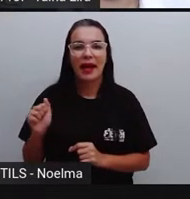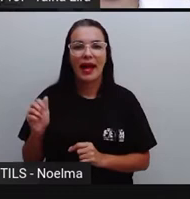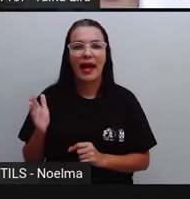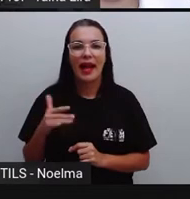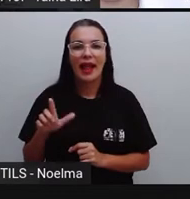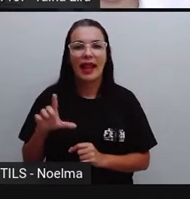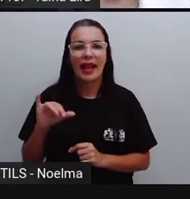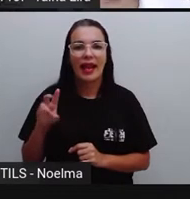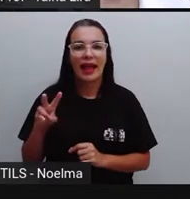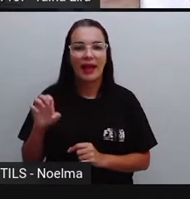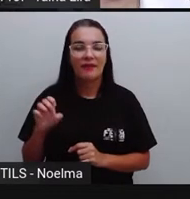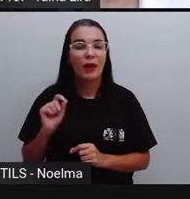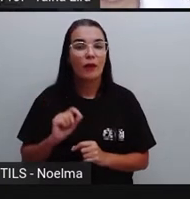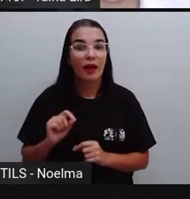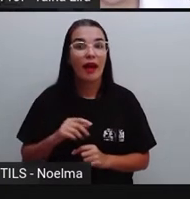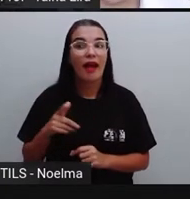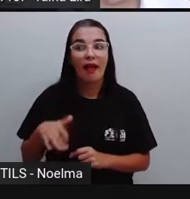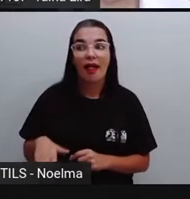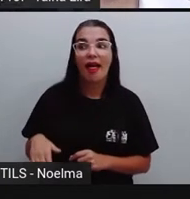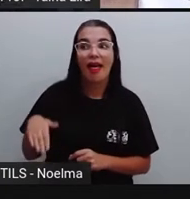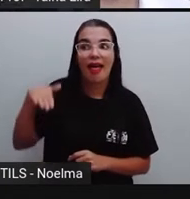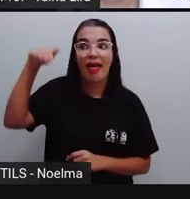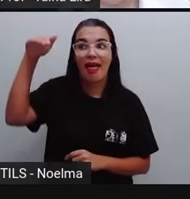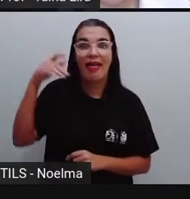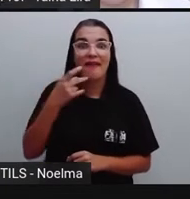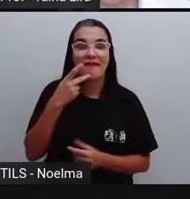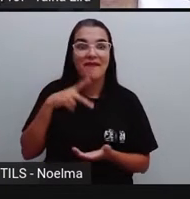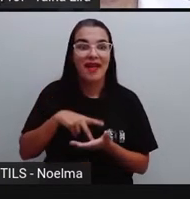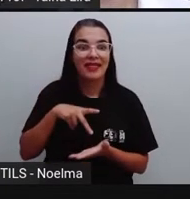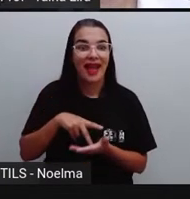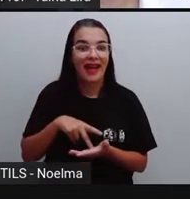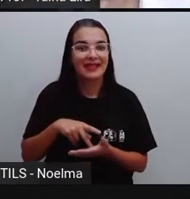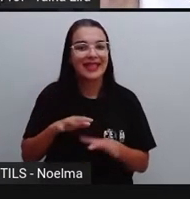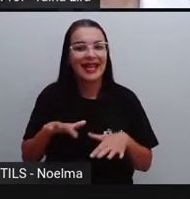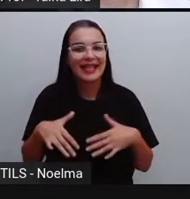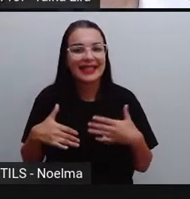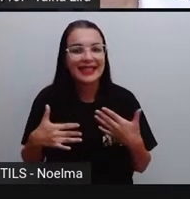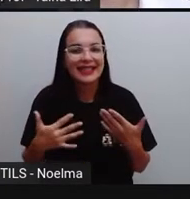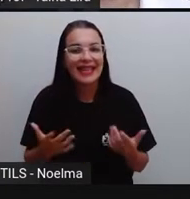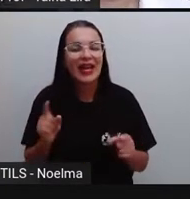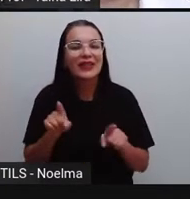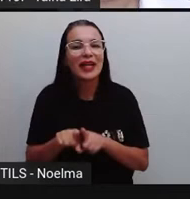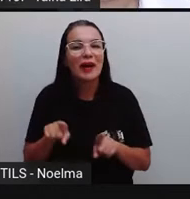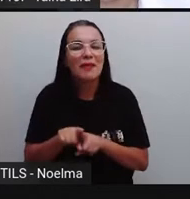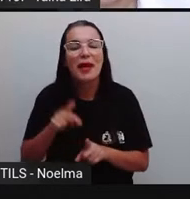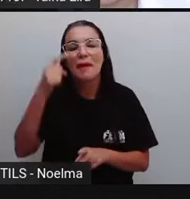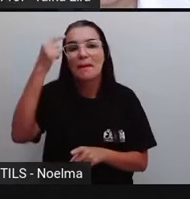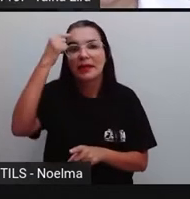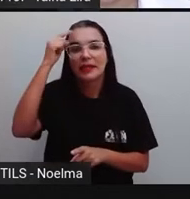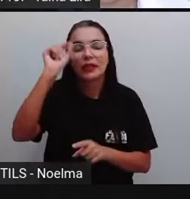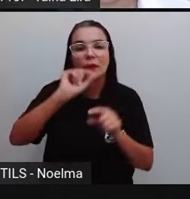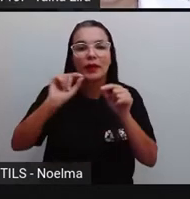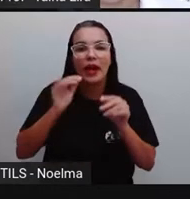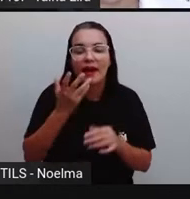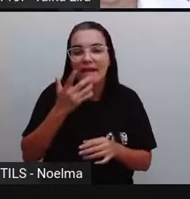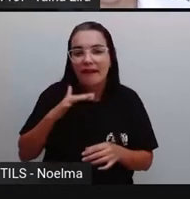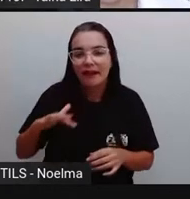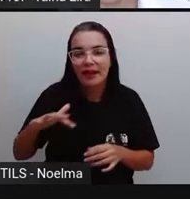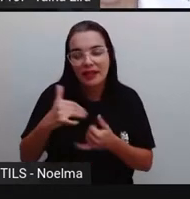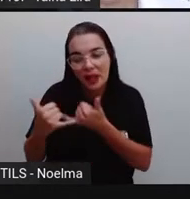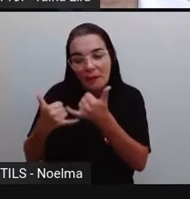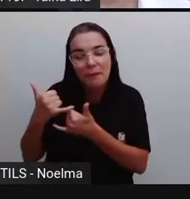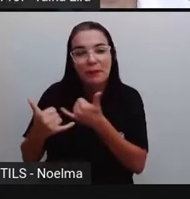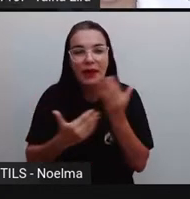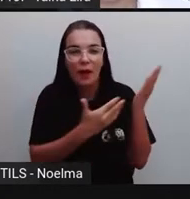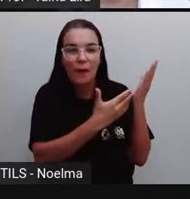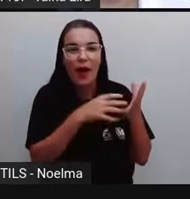verdade. Olha lá, esse cartaz aqui também foi produzido, né? Pensando nas crianças que brincam com essa boneca. E esse